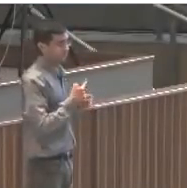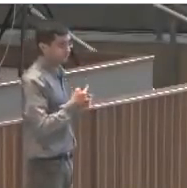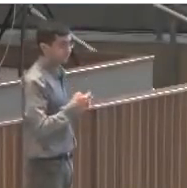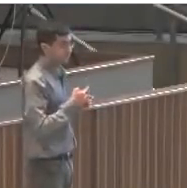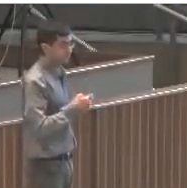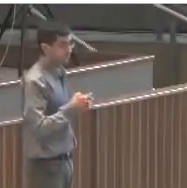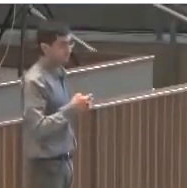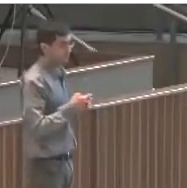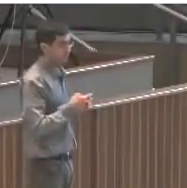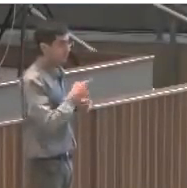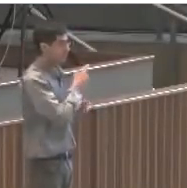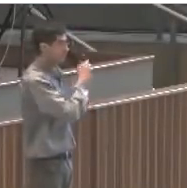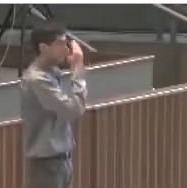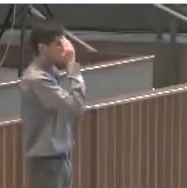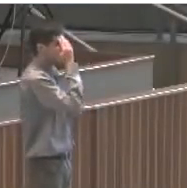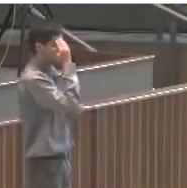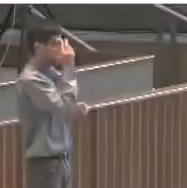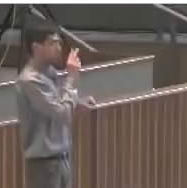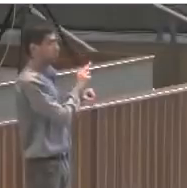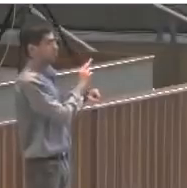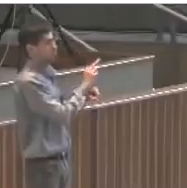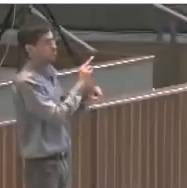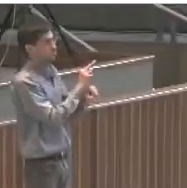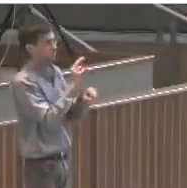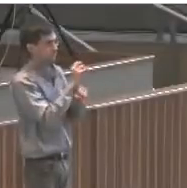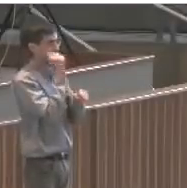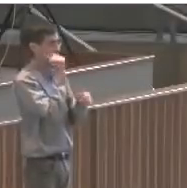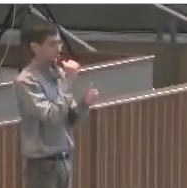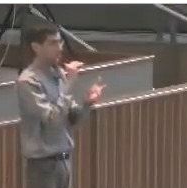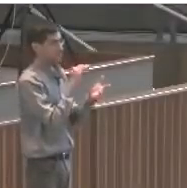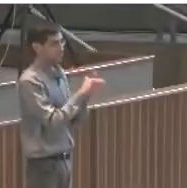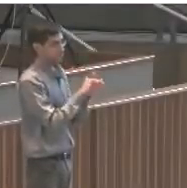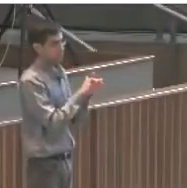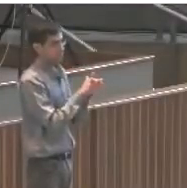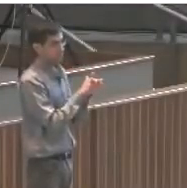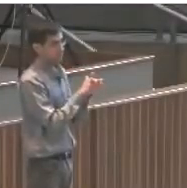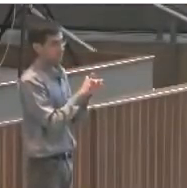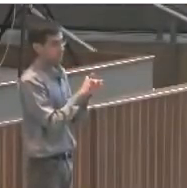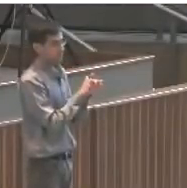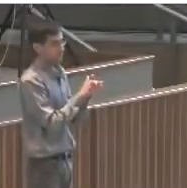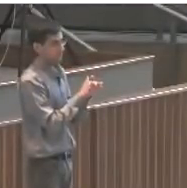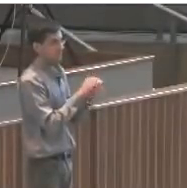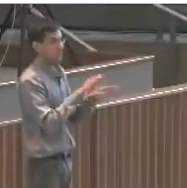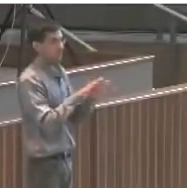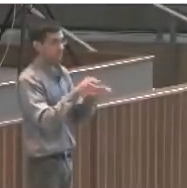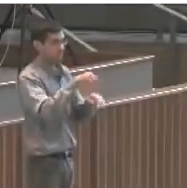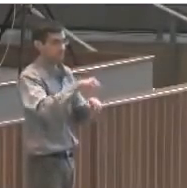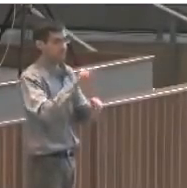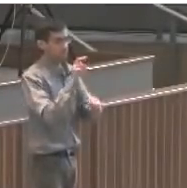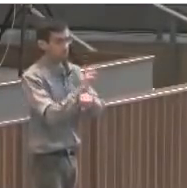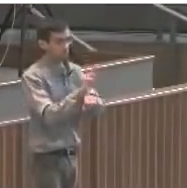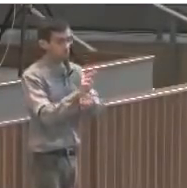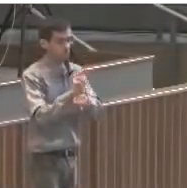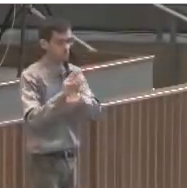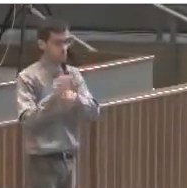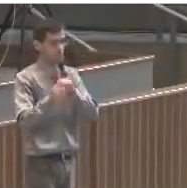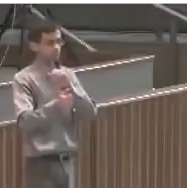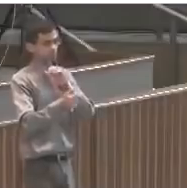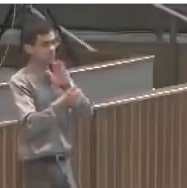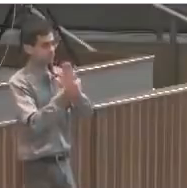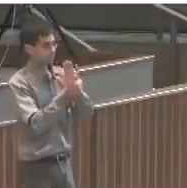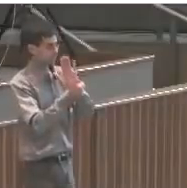você tá e cuidando da sua amada você está aqui cuidando do rebanho que deus se